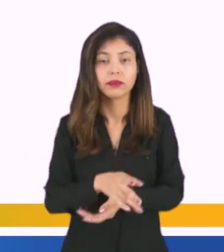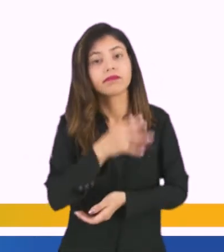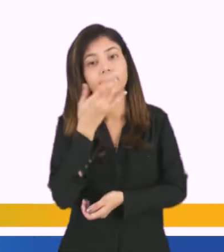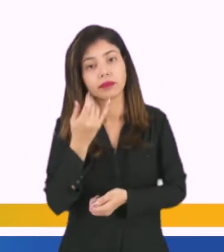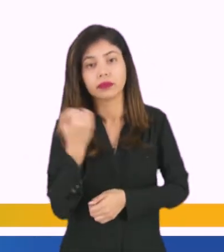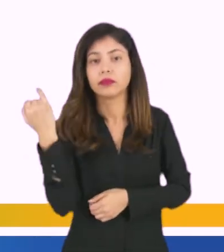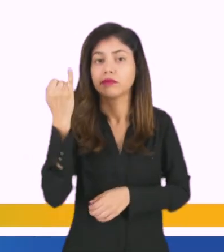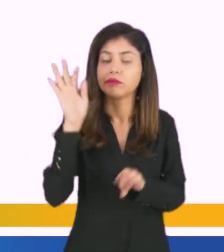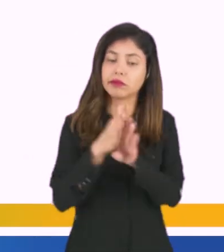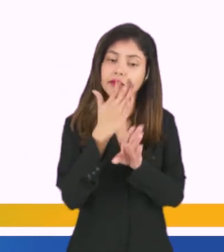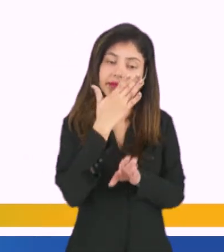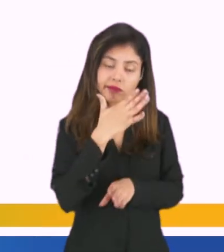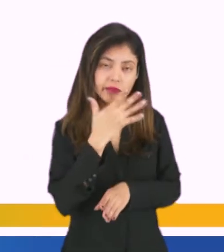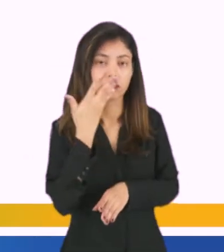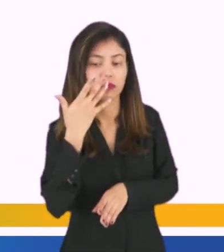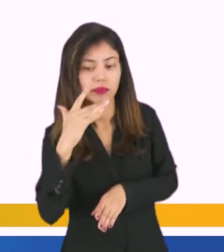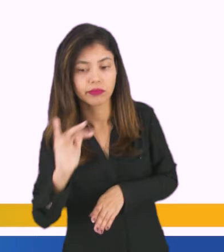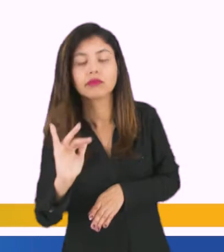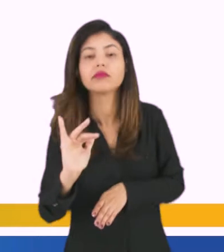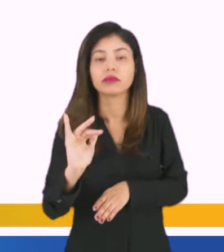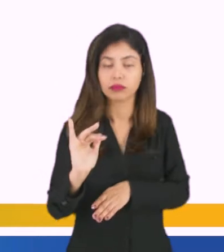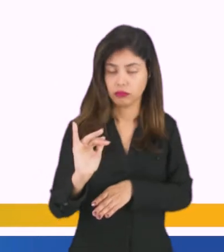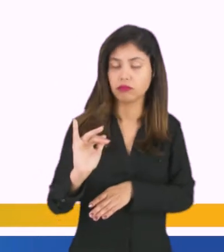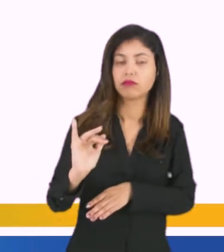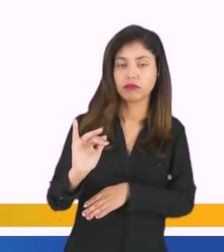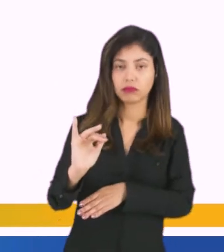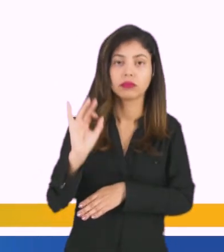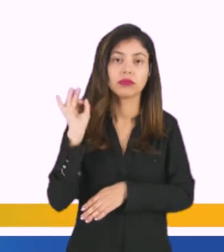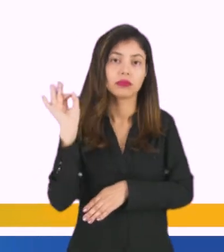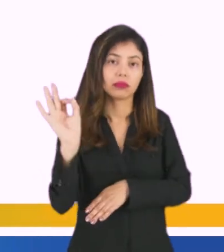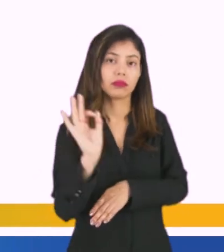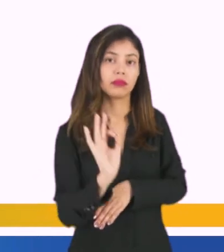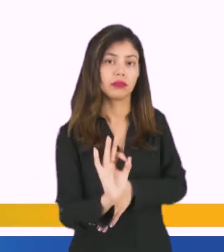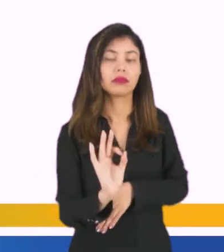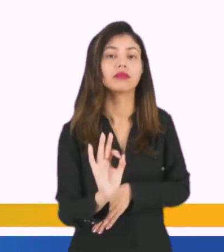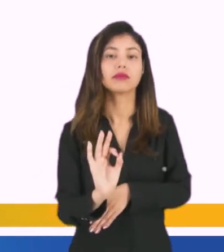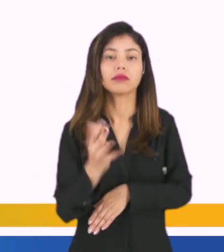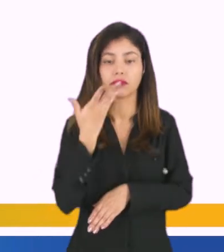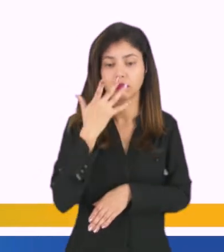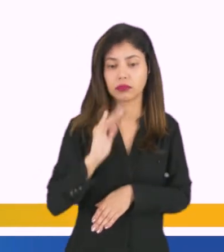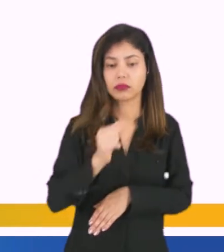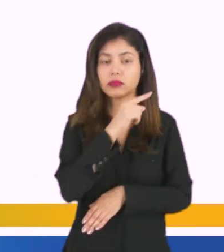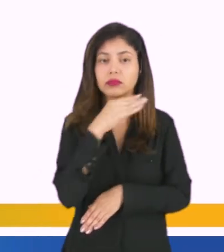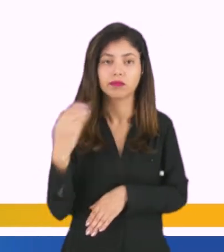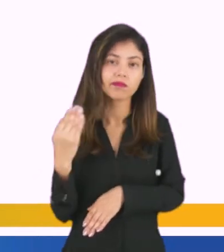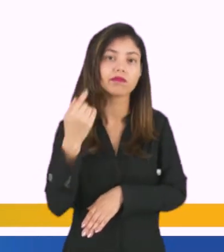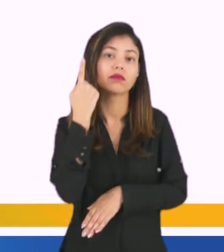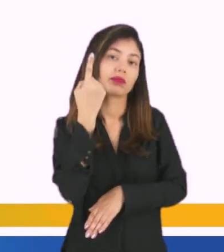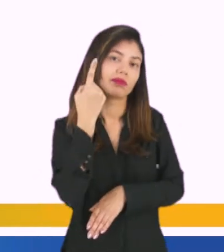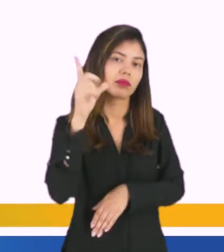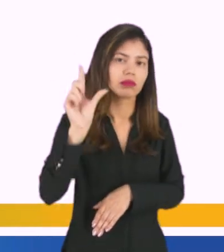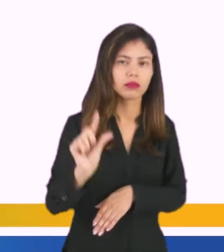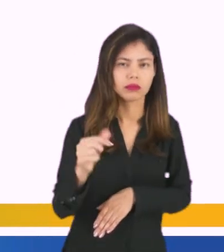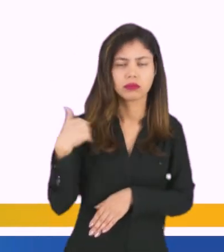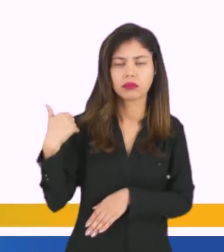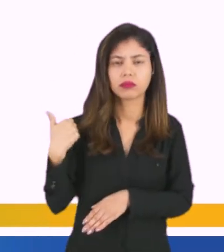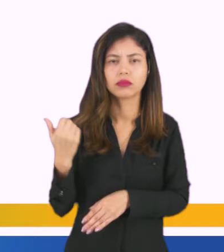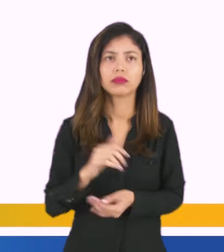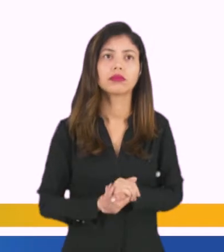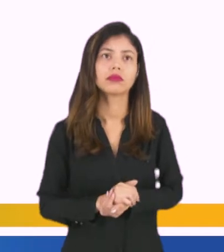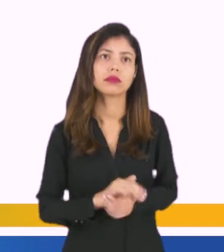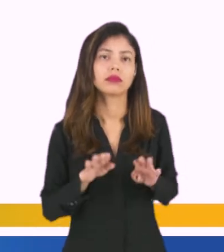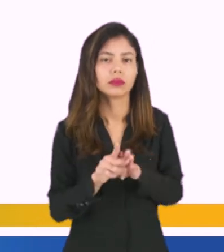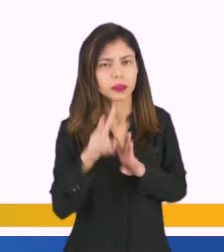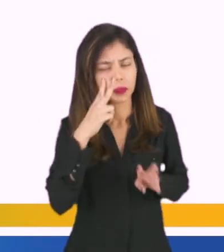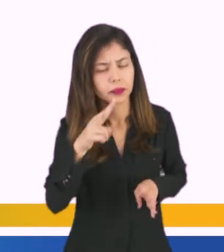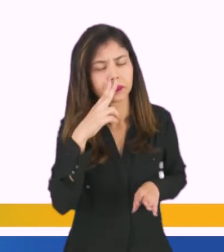né, que era a quantidade de morte de crianças, né, menores de 1 ano. E aí a gente pode ver, se